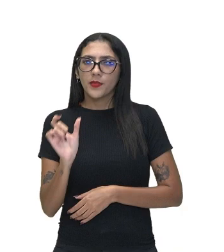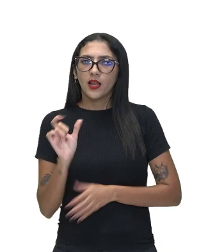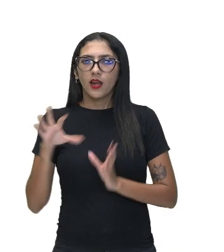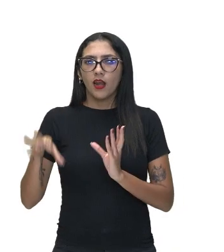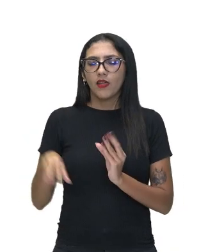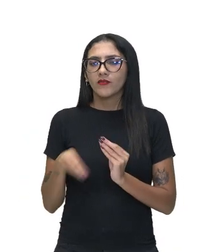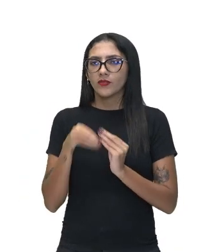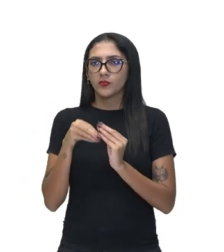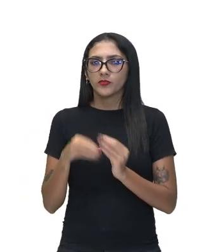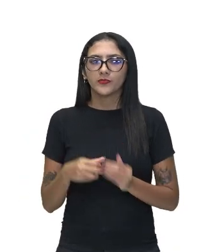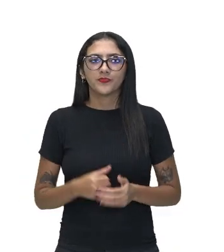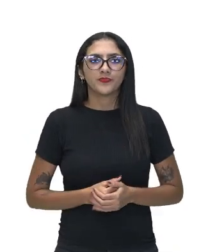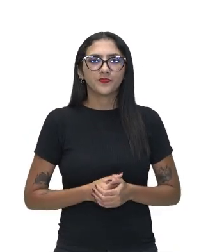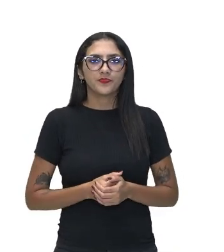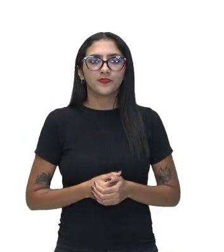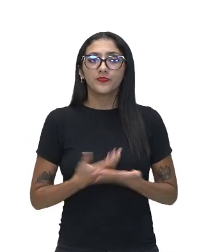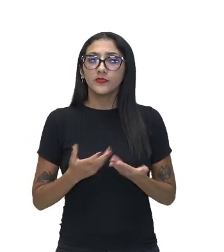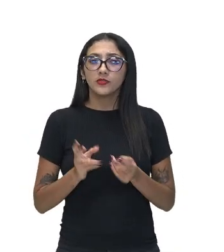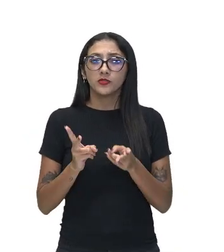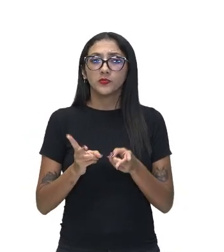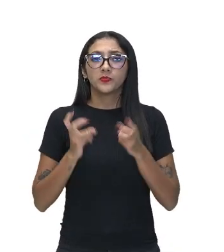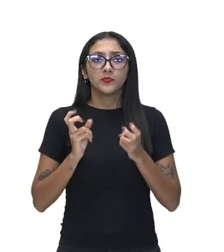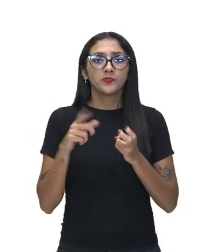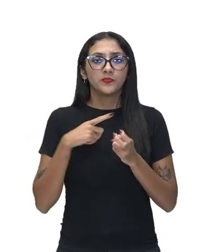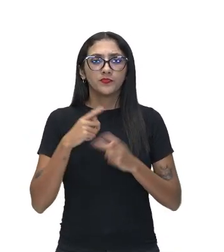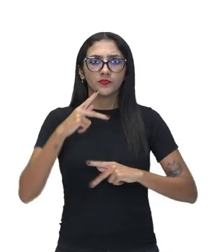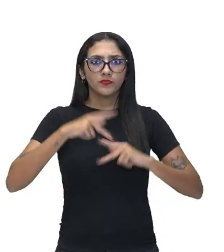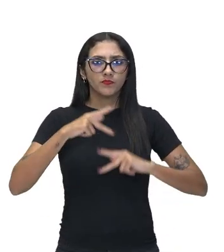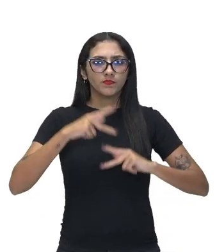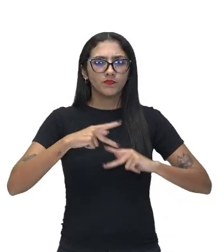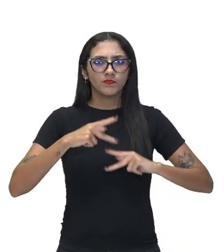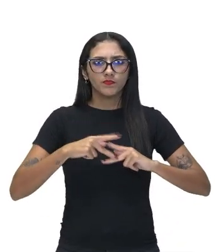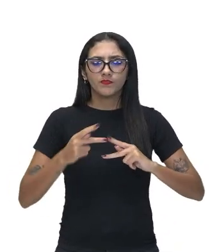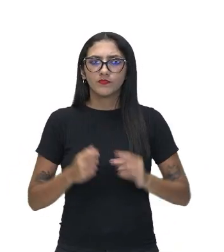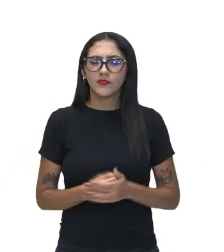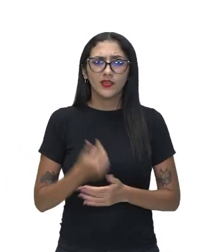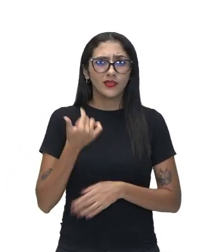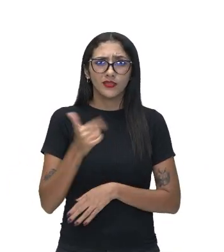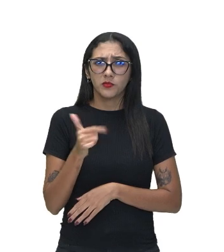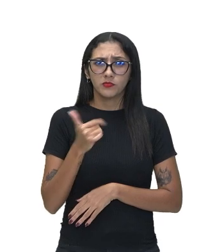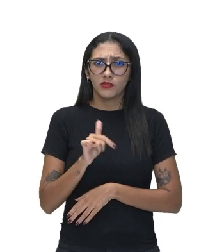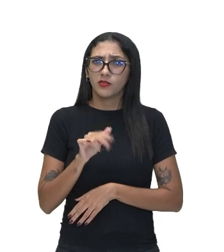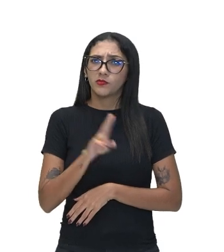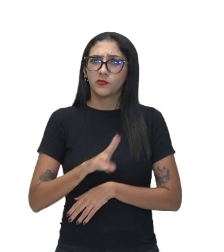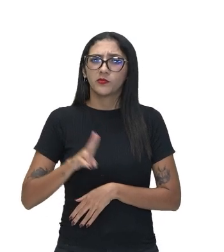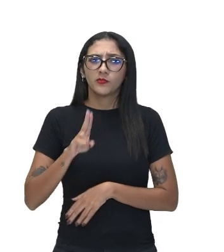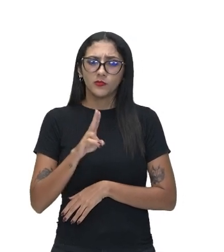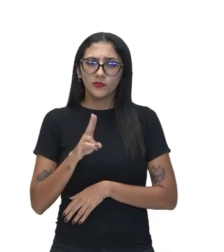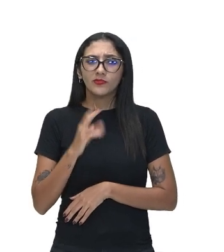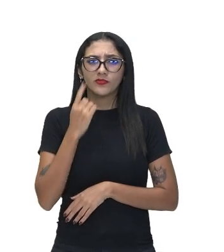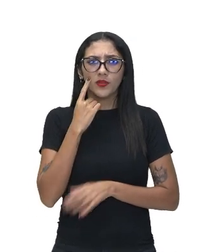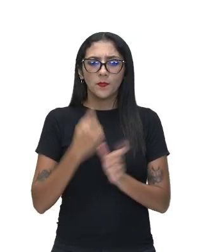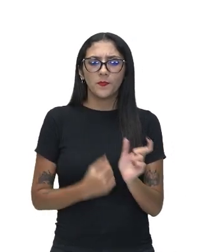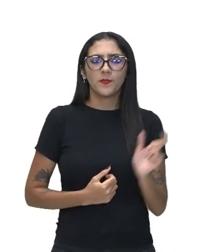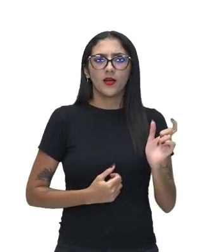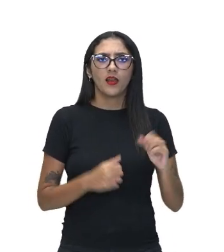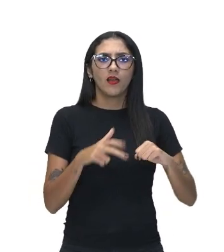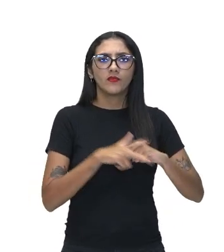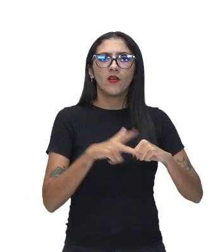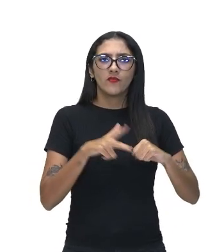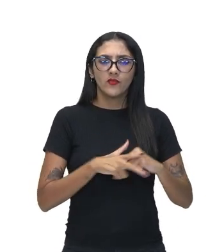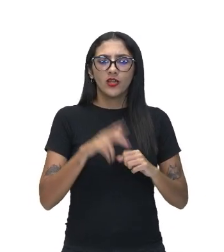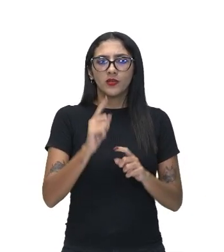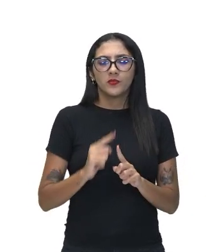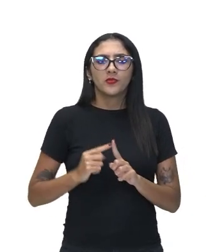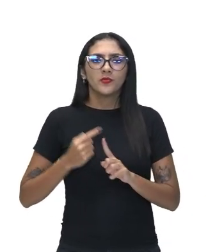que nós não temos a presença da preposição sendo utilizada aí na relação entre o verbo e o